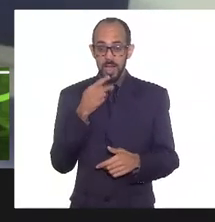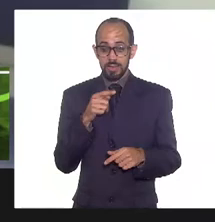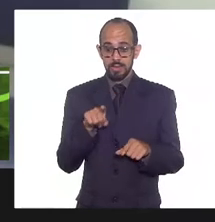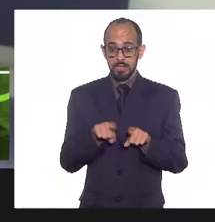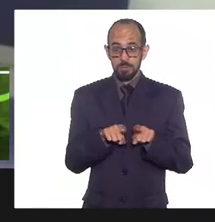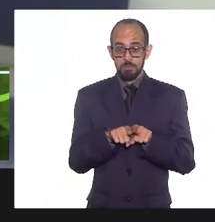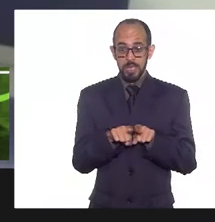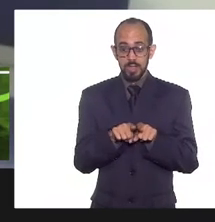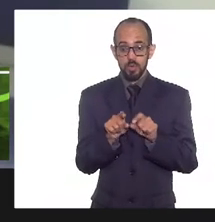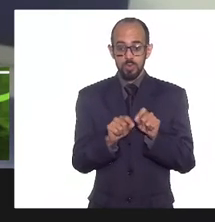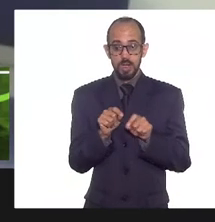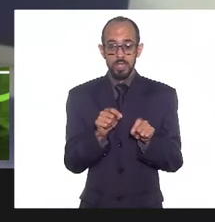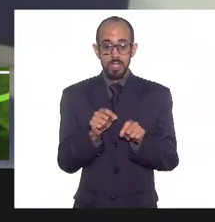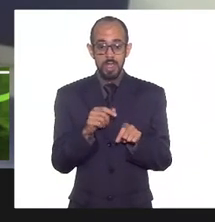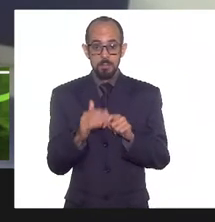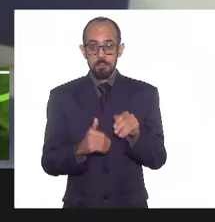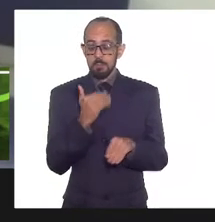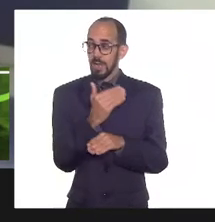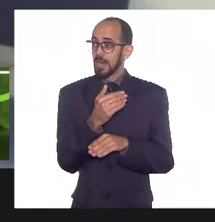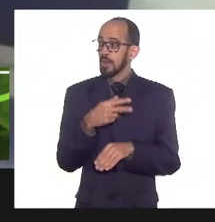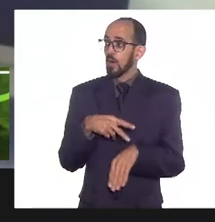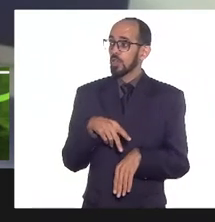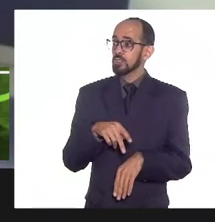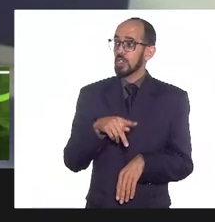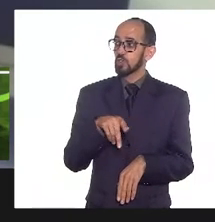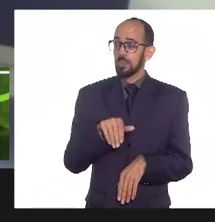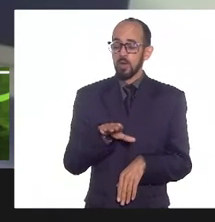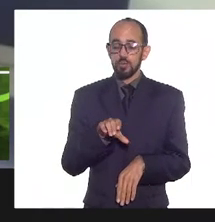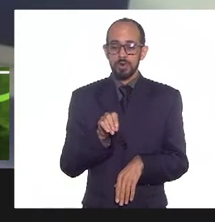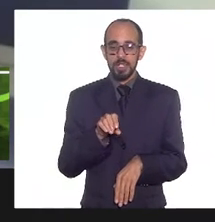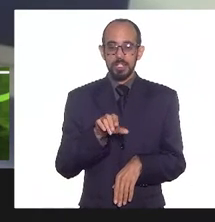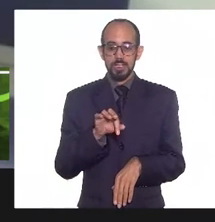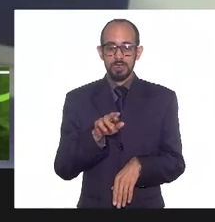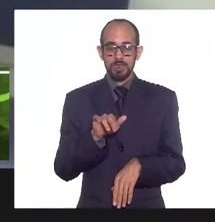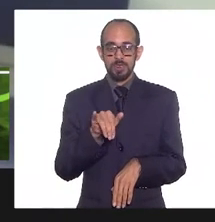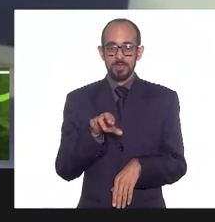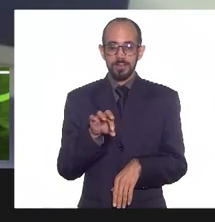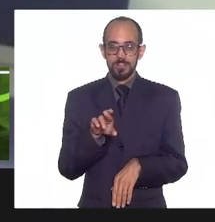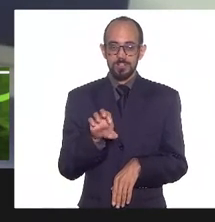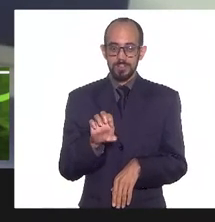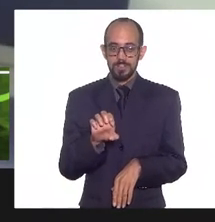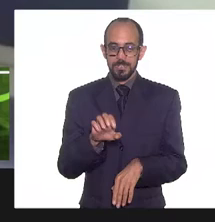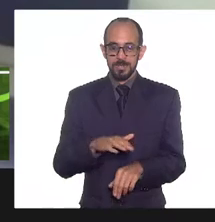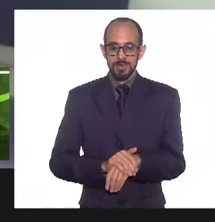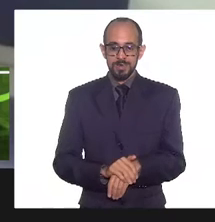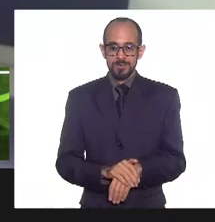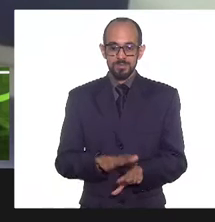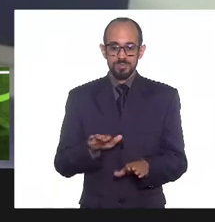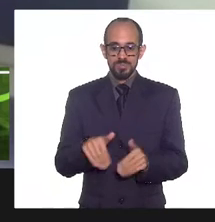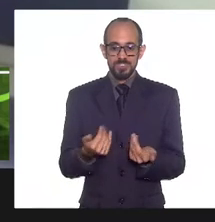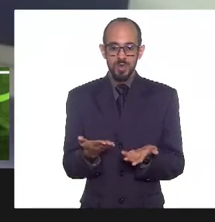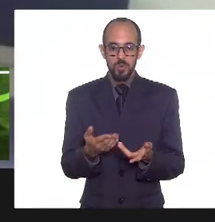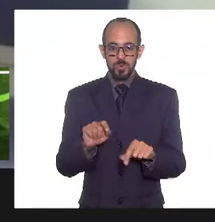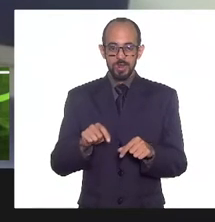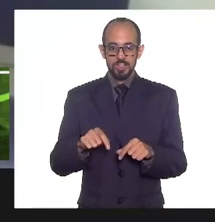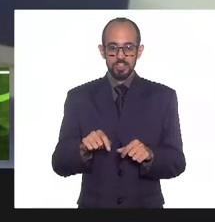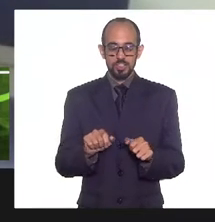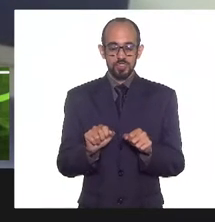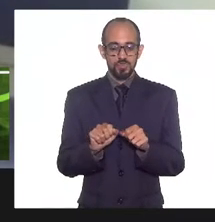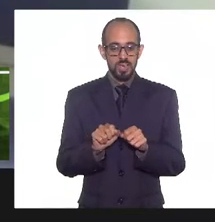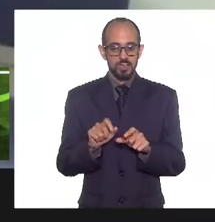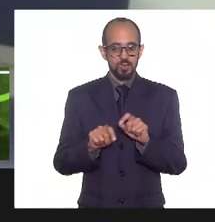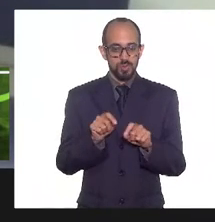além de Paulo Freire que é excepcional né a gente leva um pouquinho de cada um né como Cora também fala né